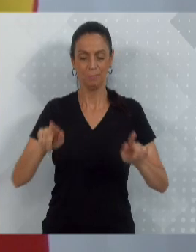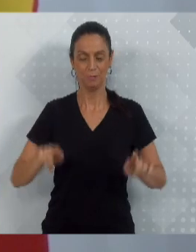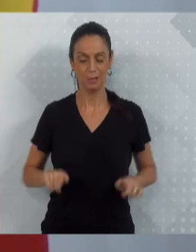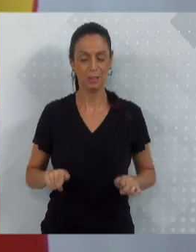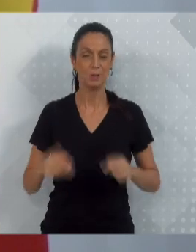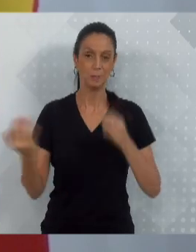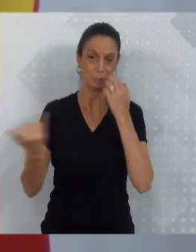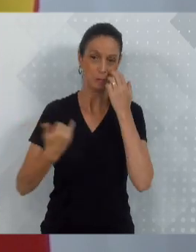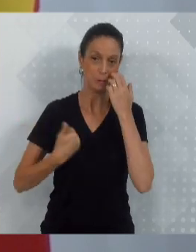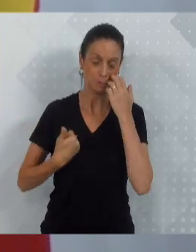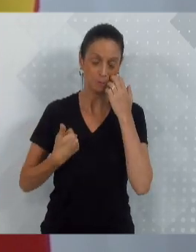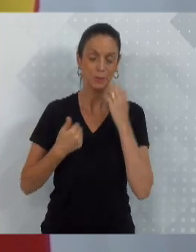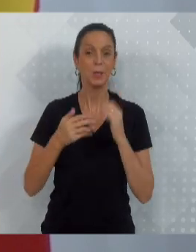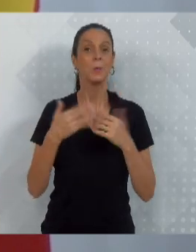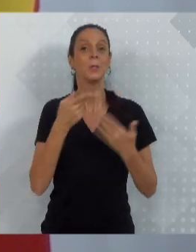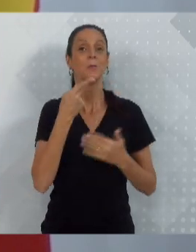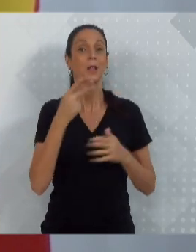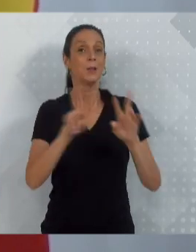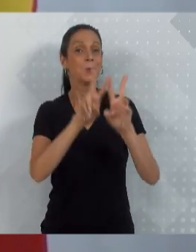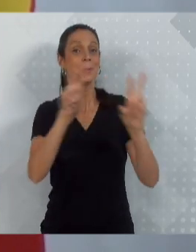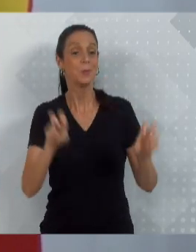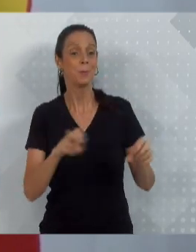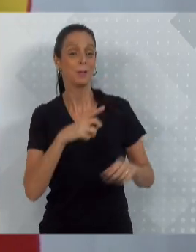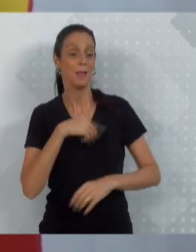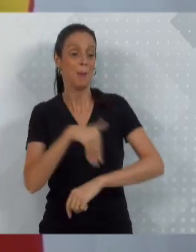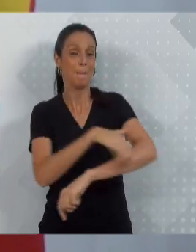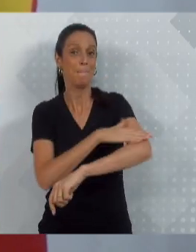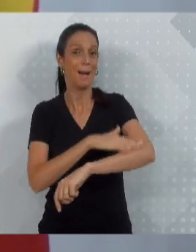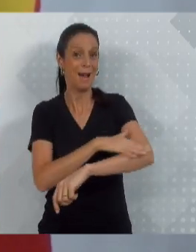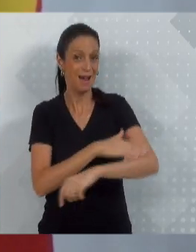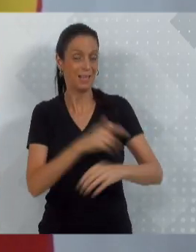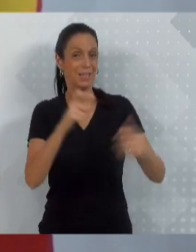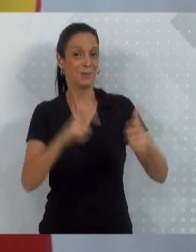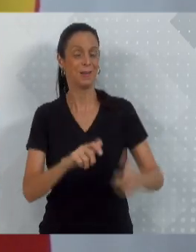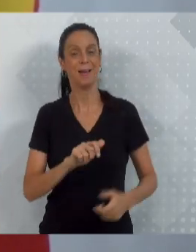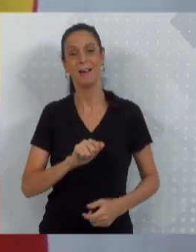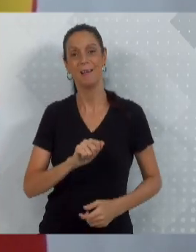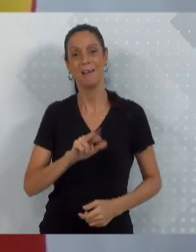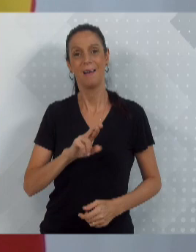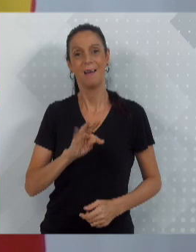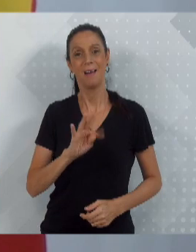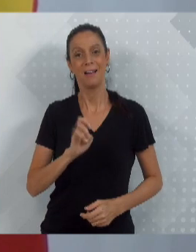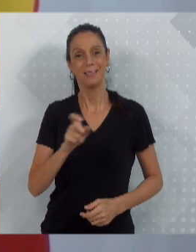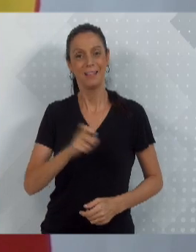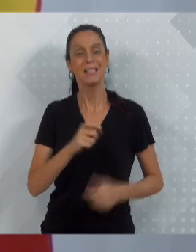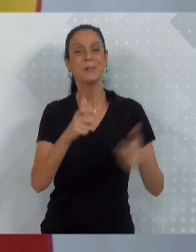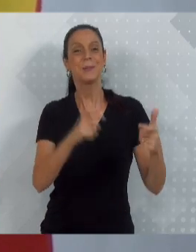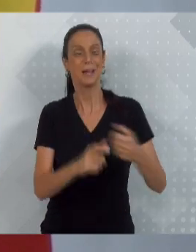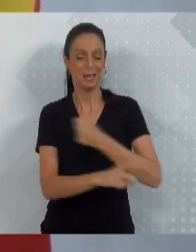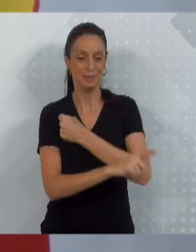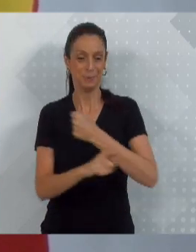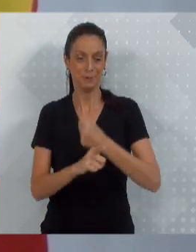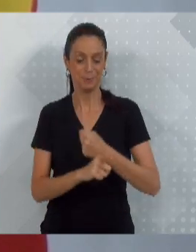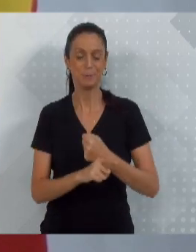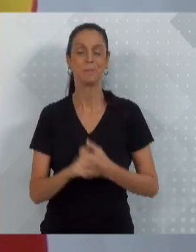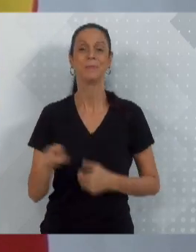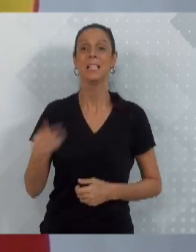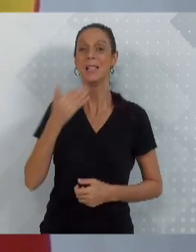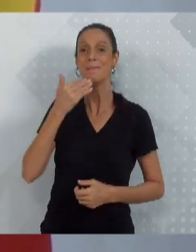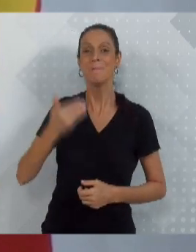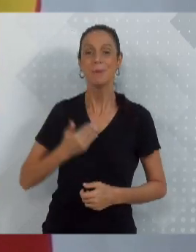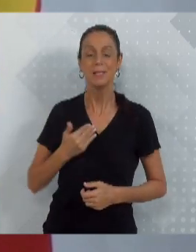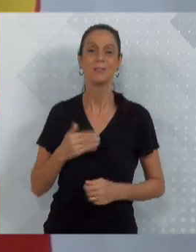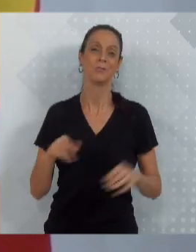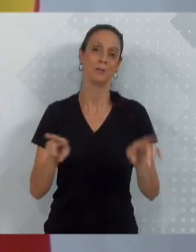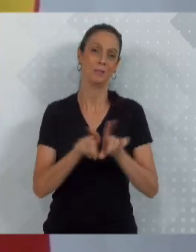relação ao Parque Artex, e por enquanto a gente ainda tem muitas dúvidas como algumas coisas vão acontecer, mas uma solicitação para que a gestão